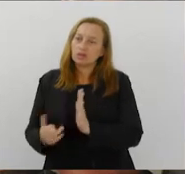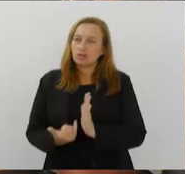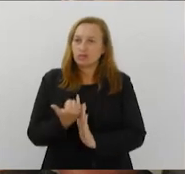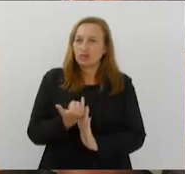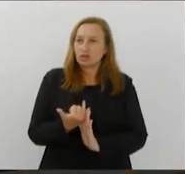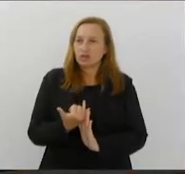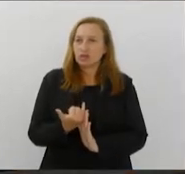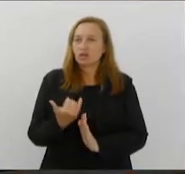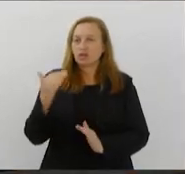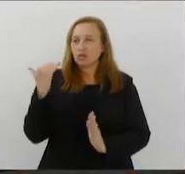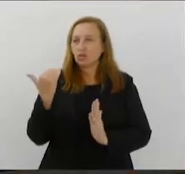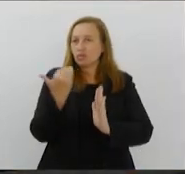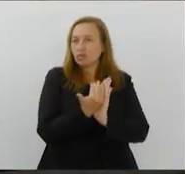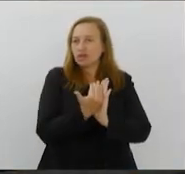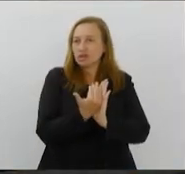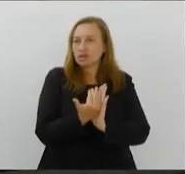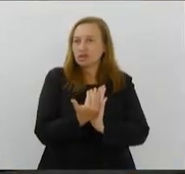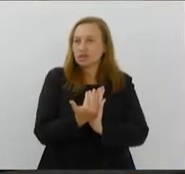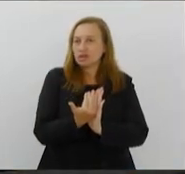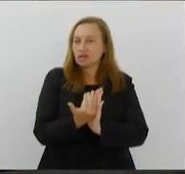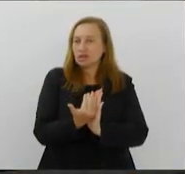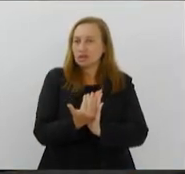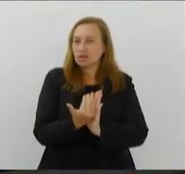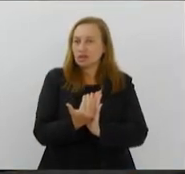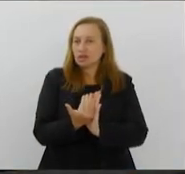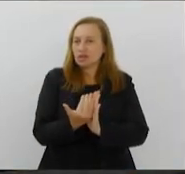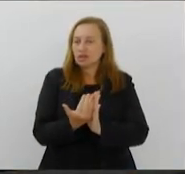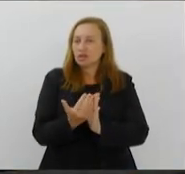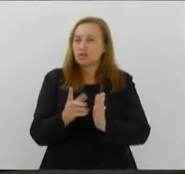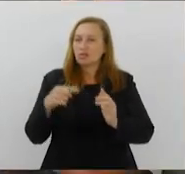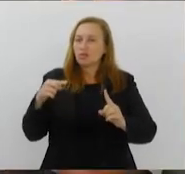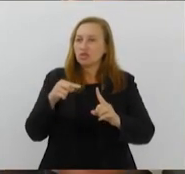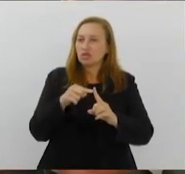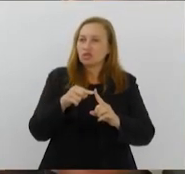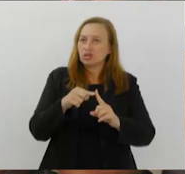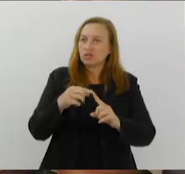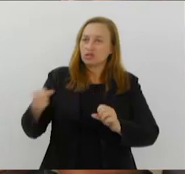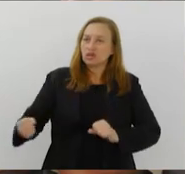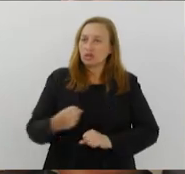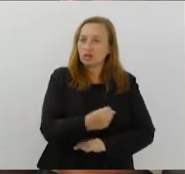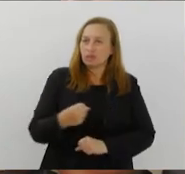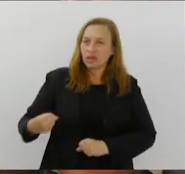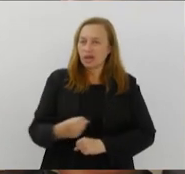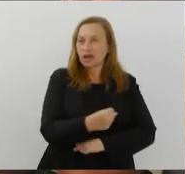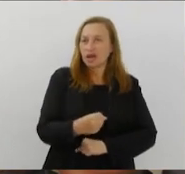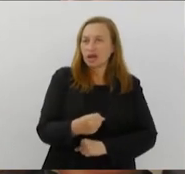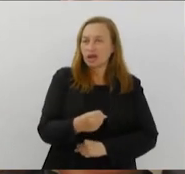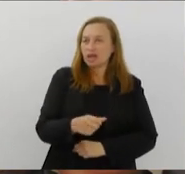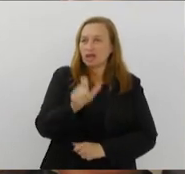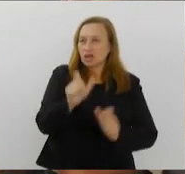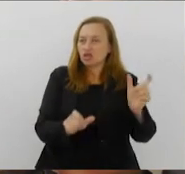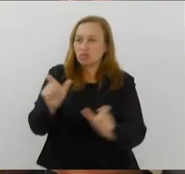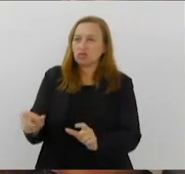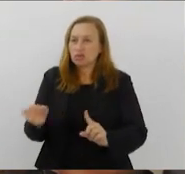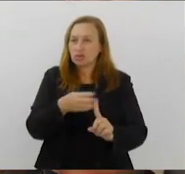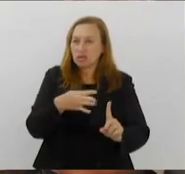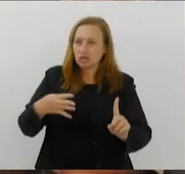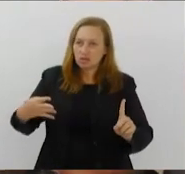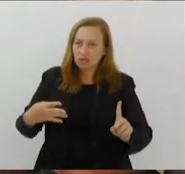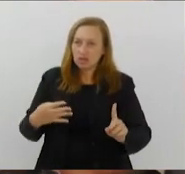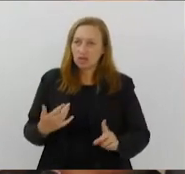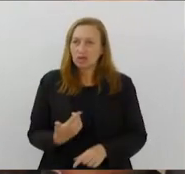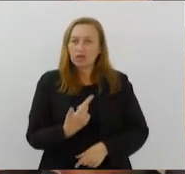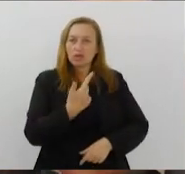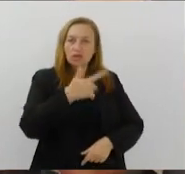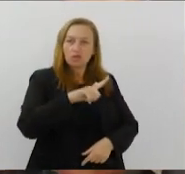cumprissem a meta de empregar essas pessoas vulnerabilizadas, né? As pessoas trans e travestis, que no outro